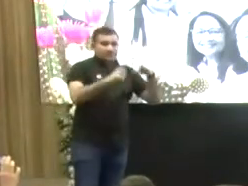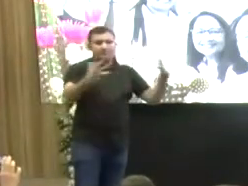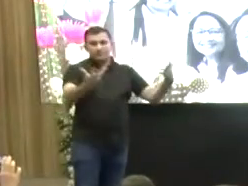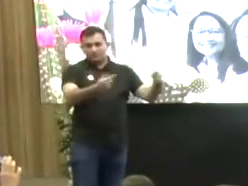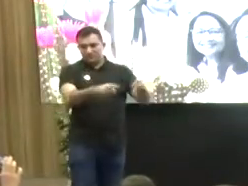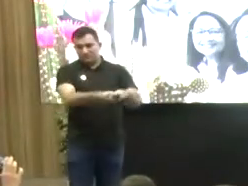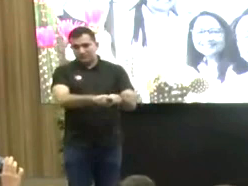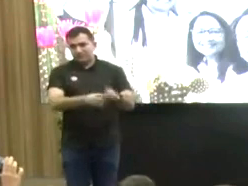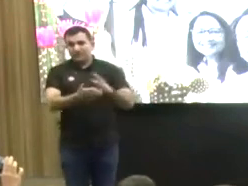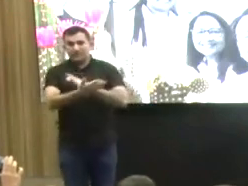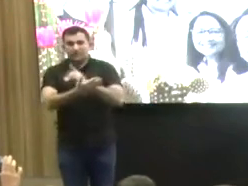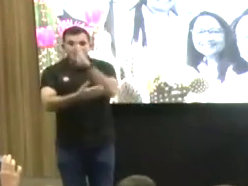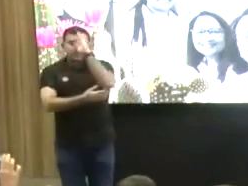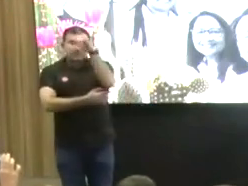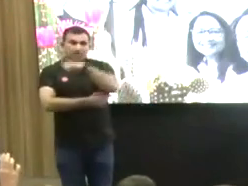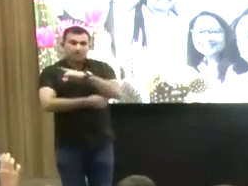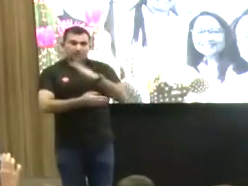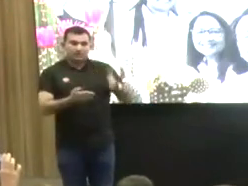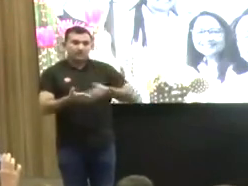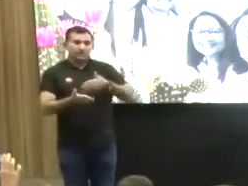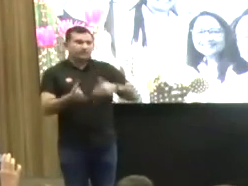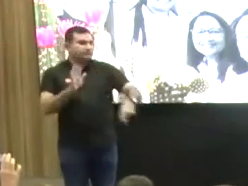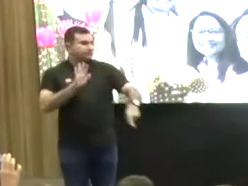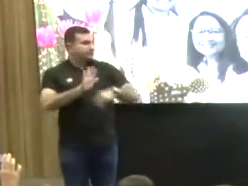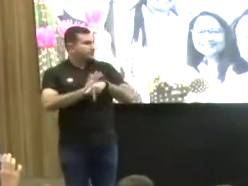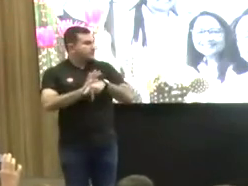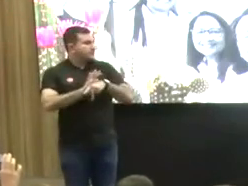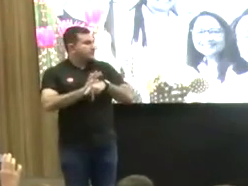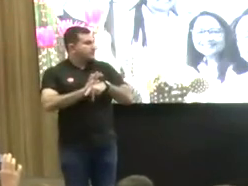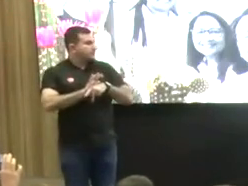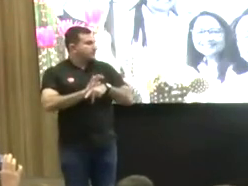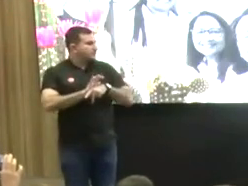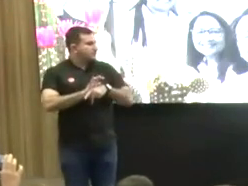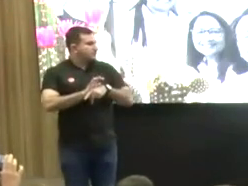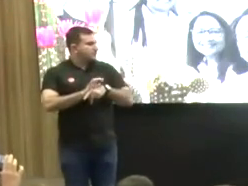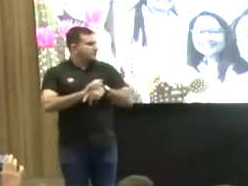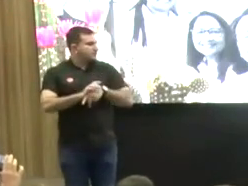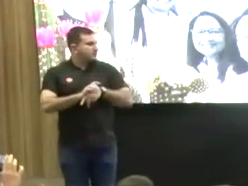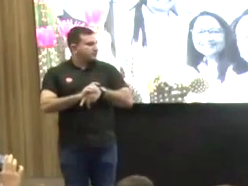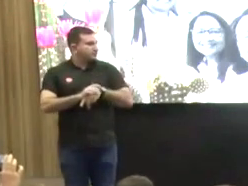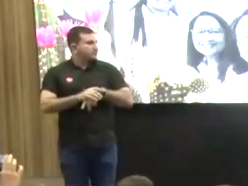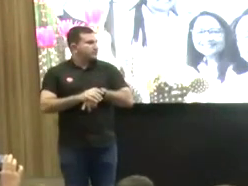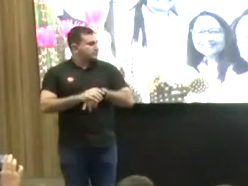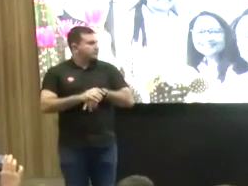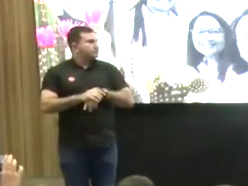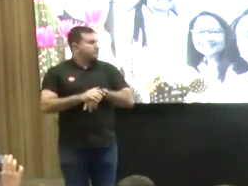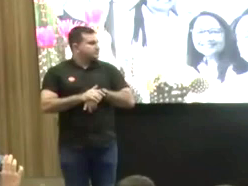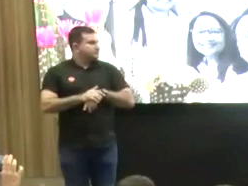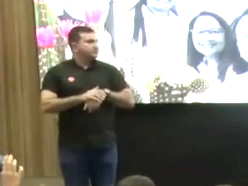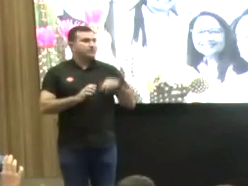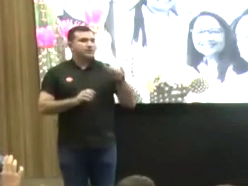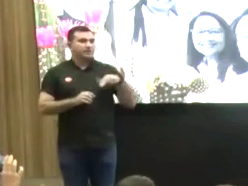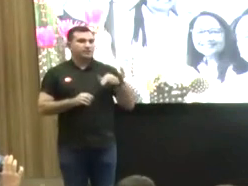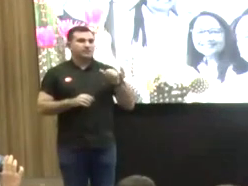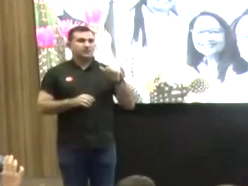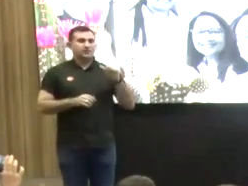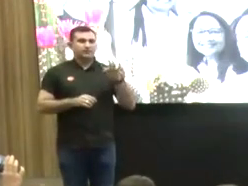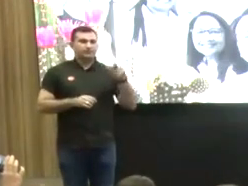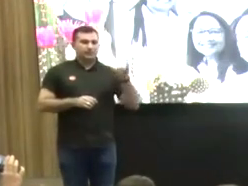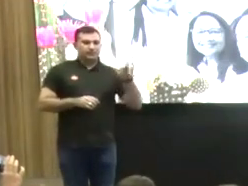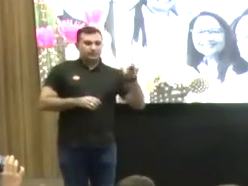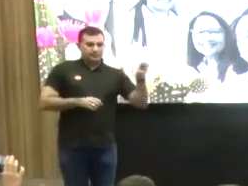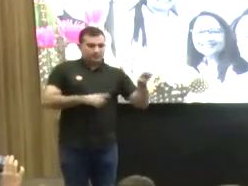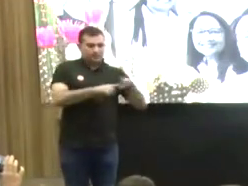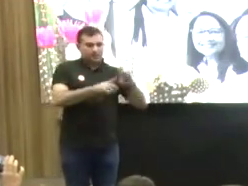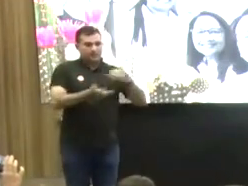ele é fundante. Ele está no livro que a segunda esposa de Freire pegou os documentos que estavam na casa